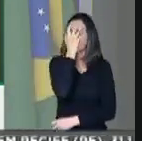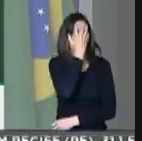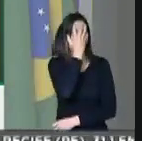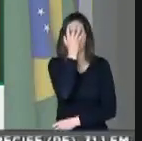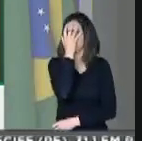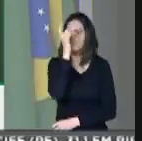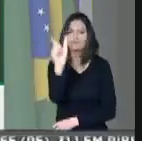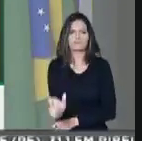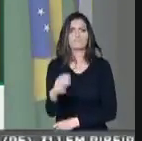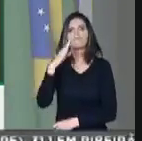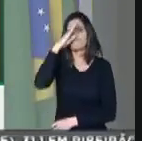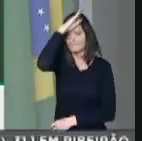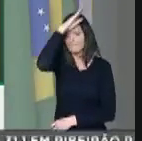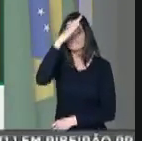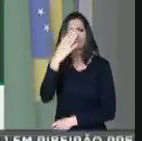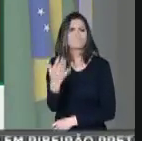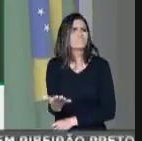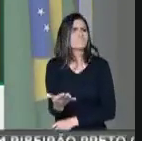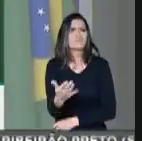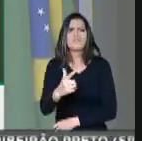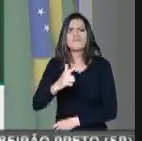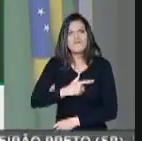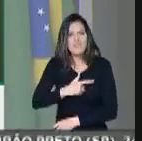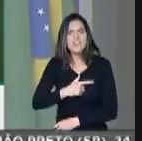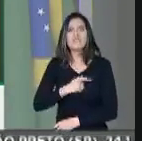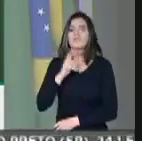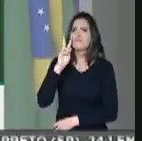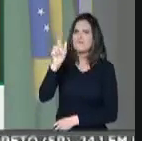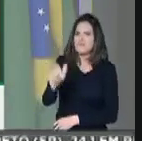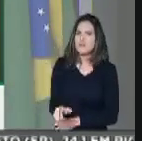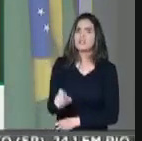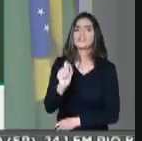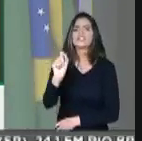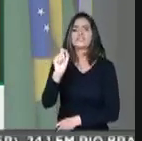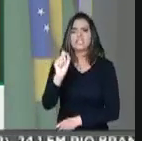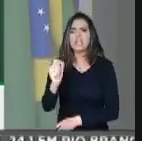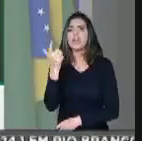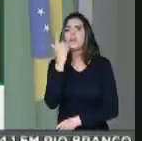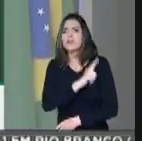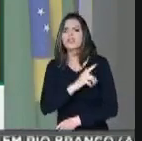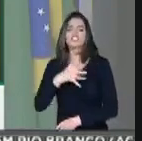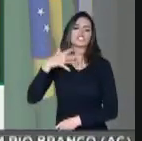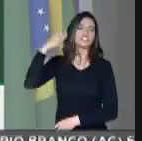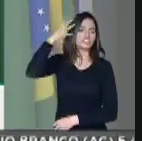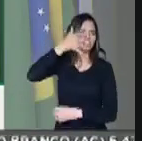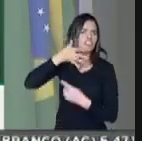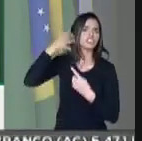Bolsonaro, que vergonha. É patético ver que você, tendo se deleito com esse